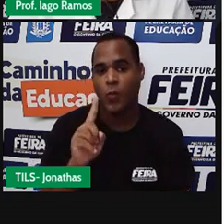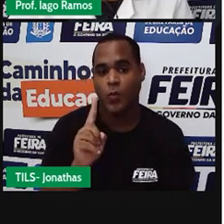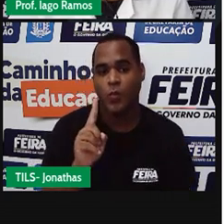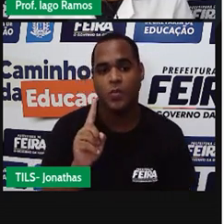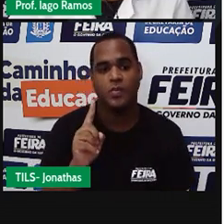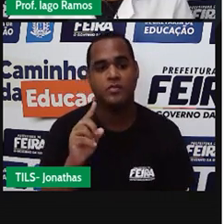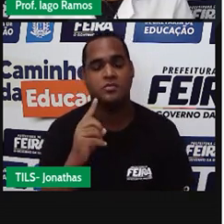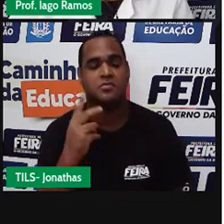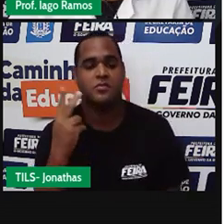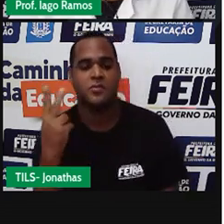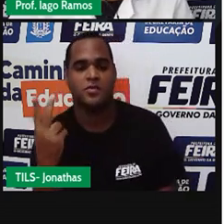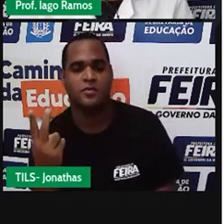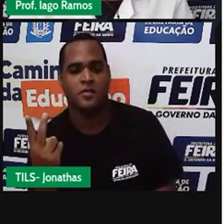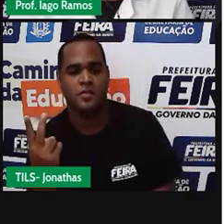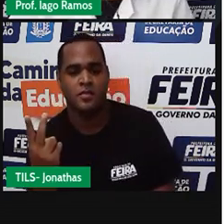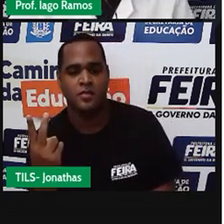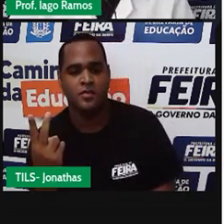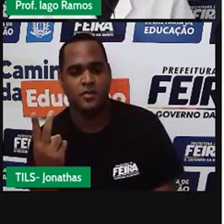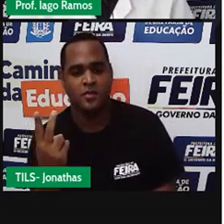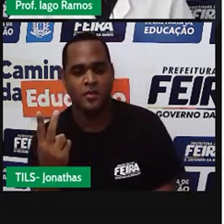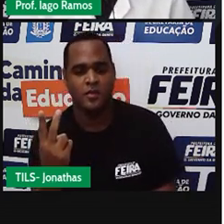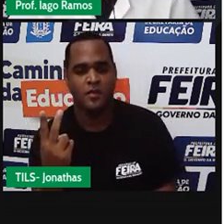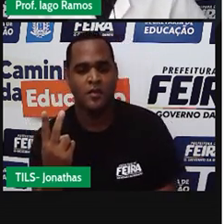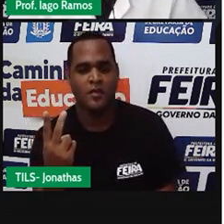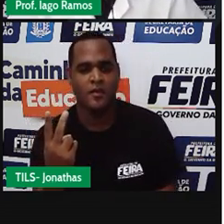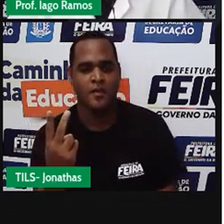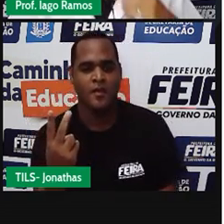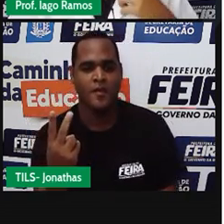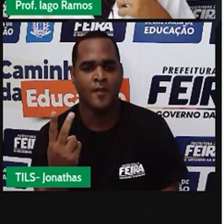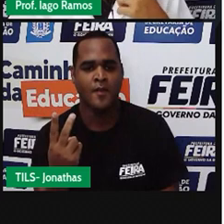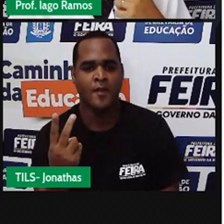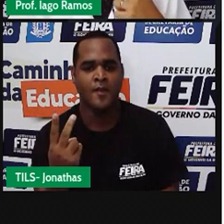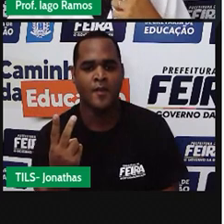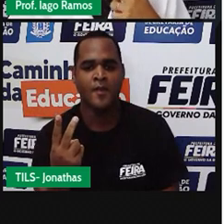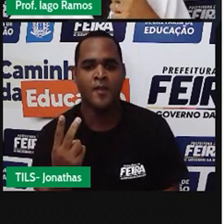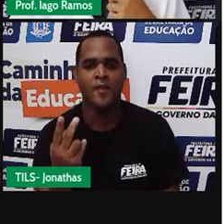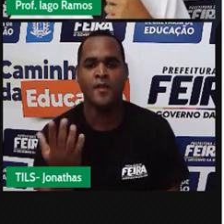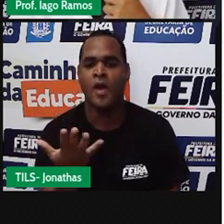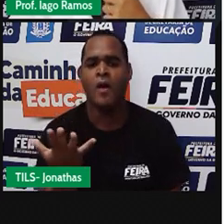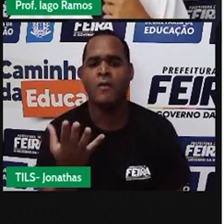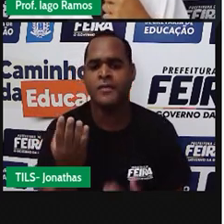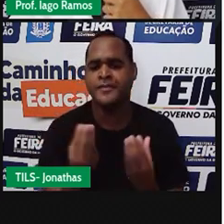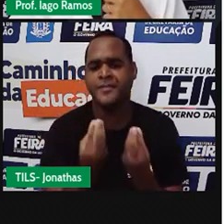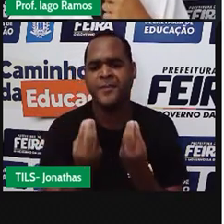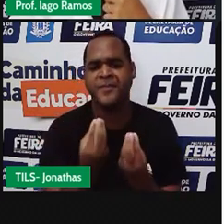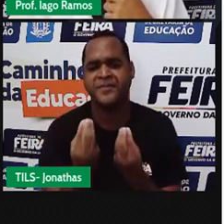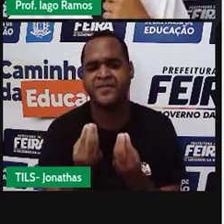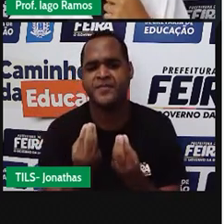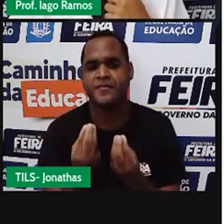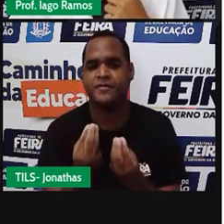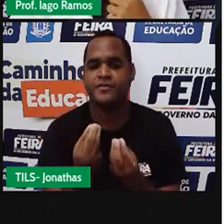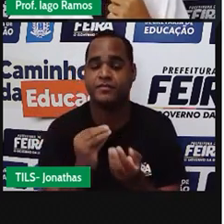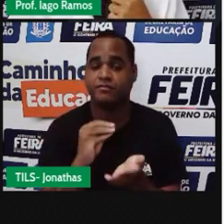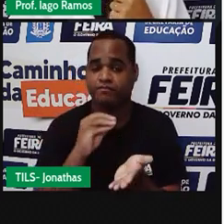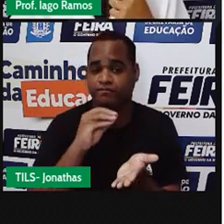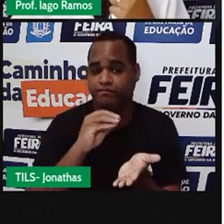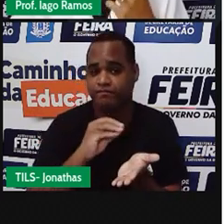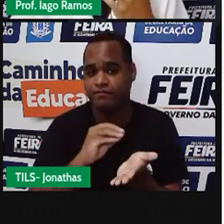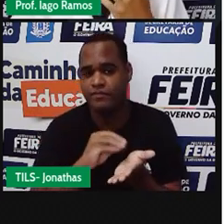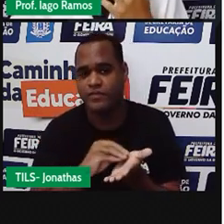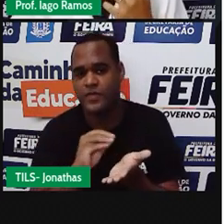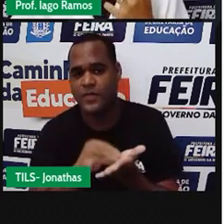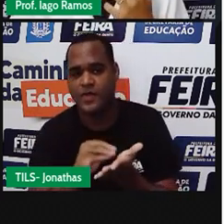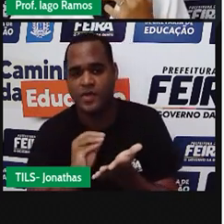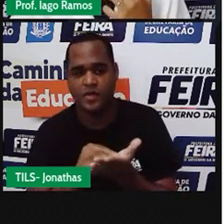vou botar um aqui só que aí agora eu fico uns espaços com os